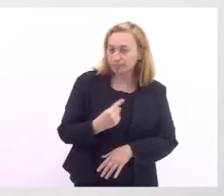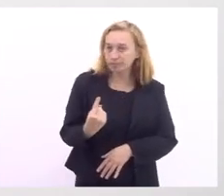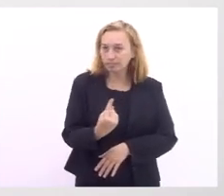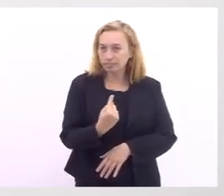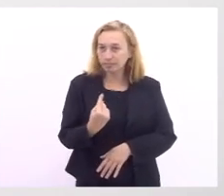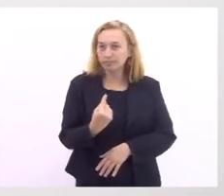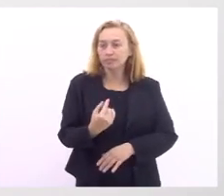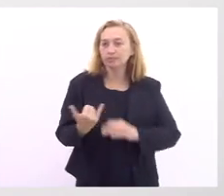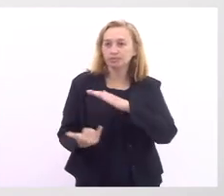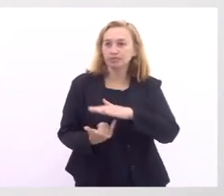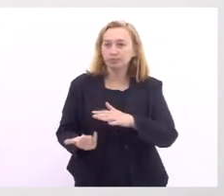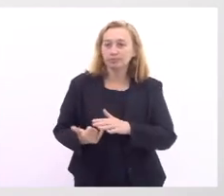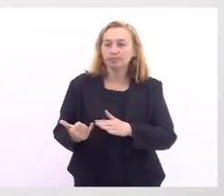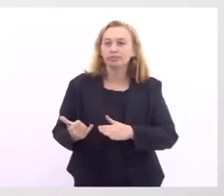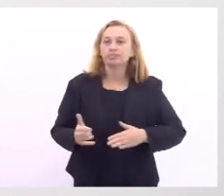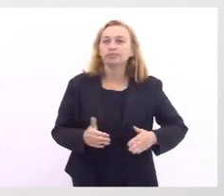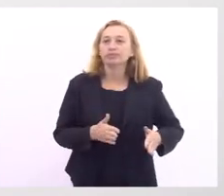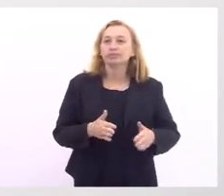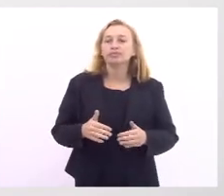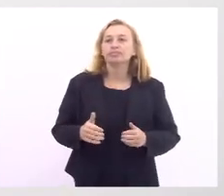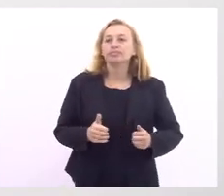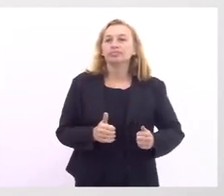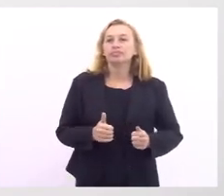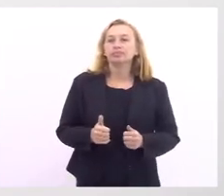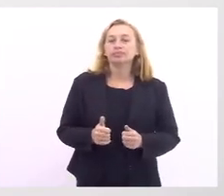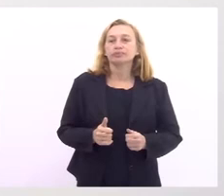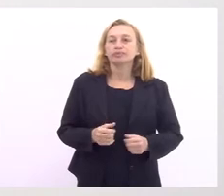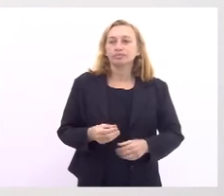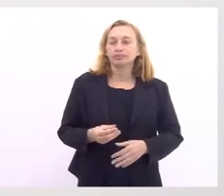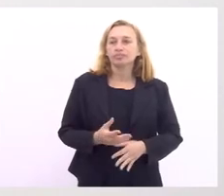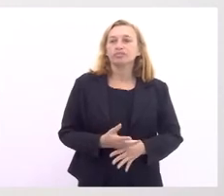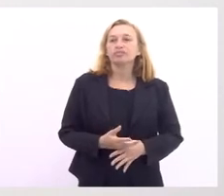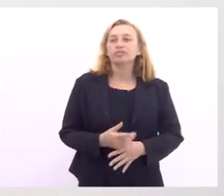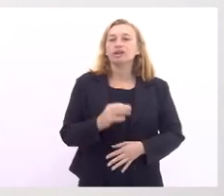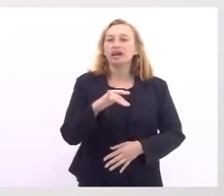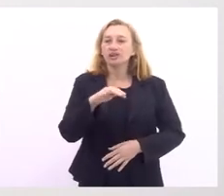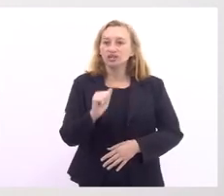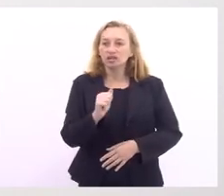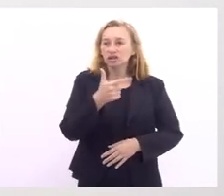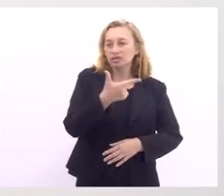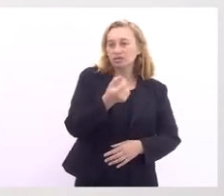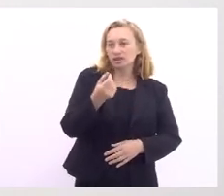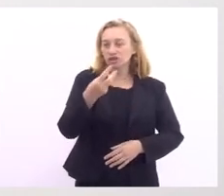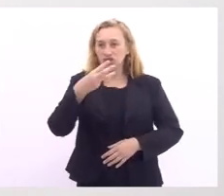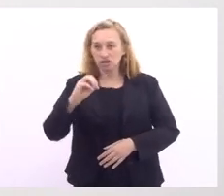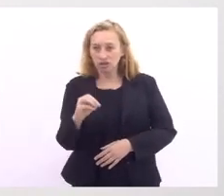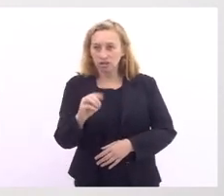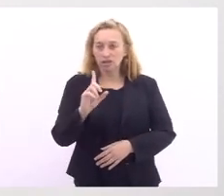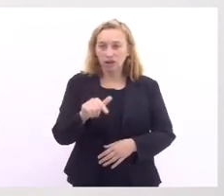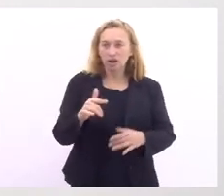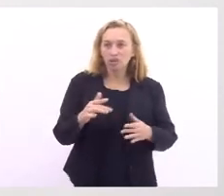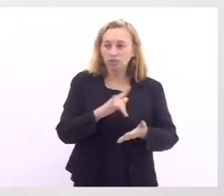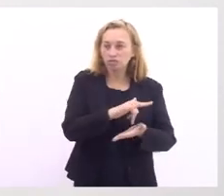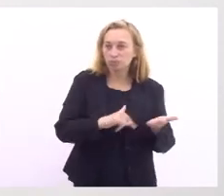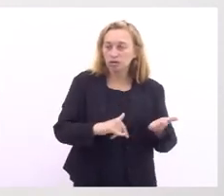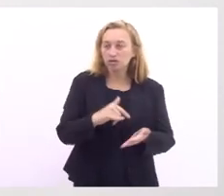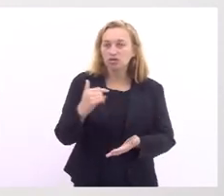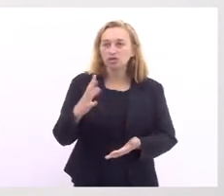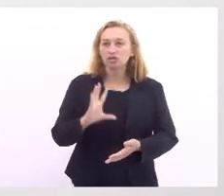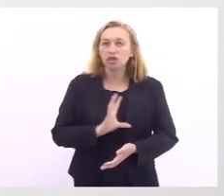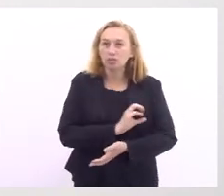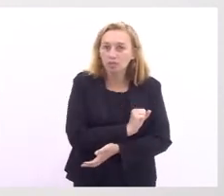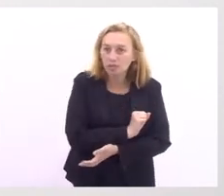conseguir caminhar adiante agenda queimado de 20 e 30 é um documento de amor Esse